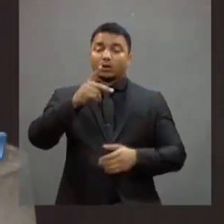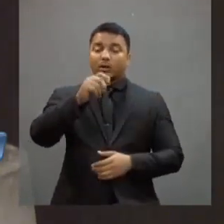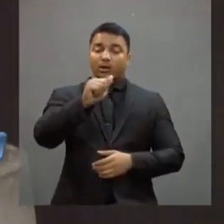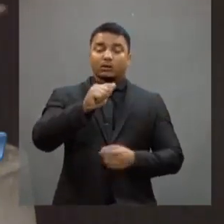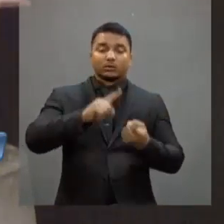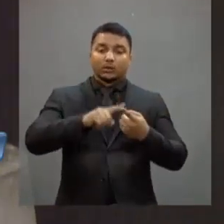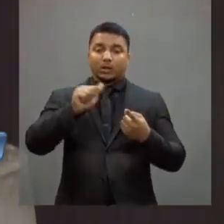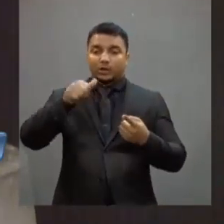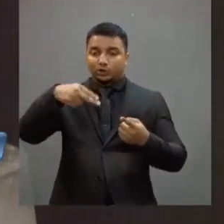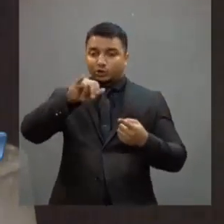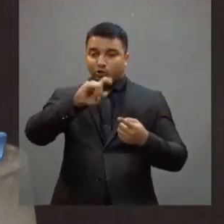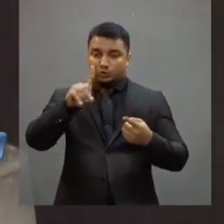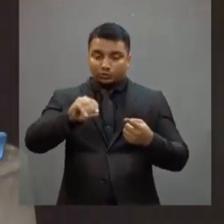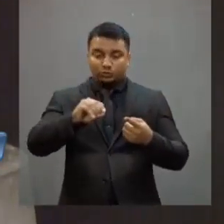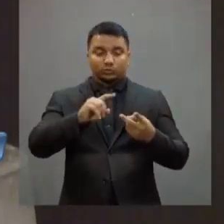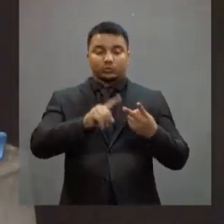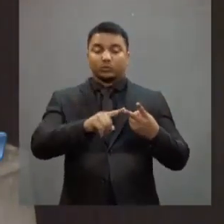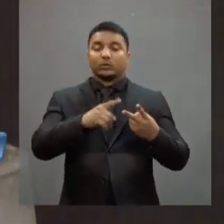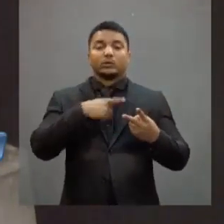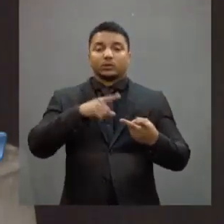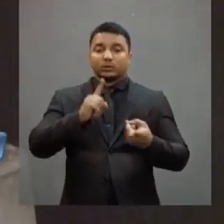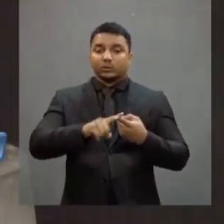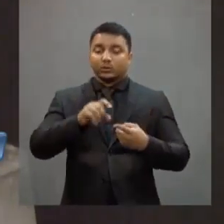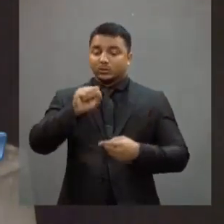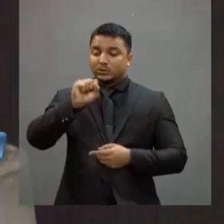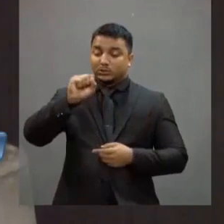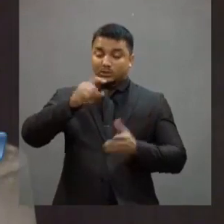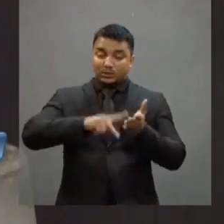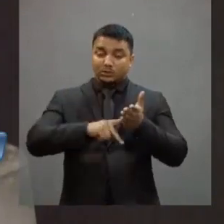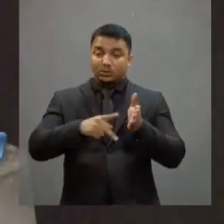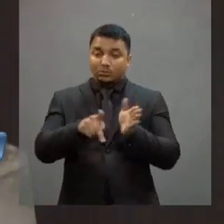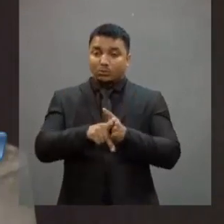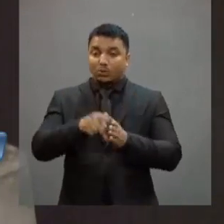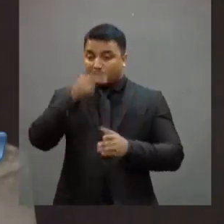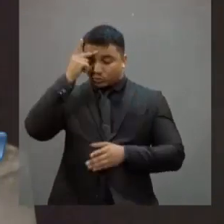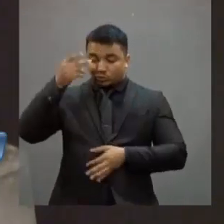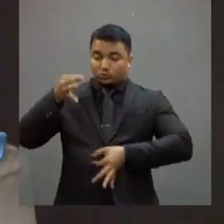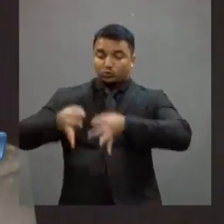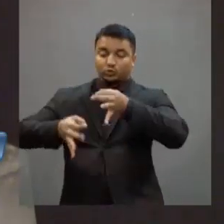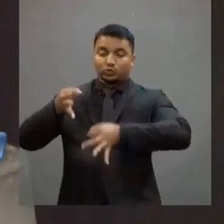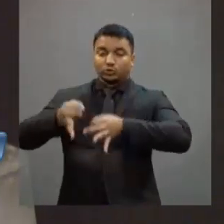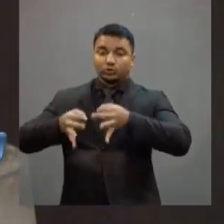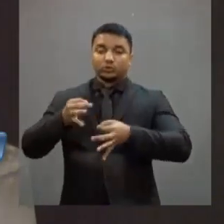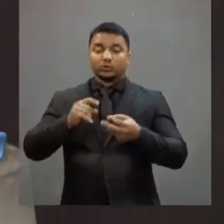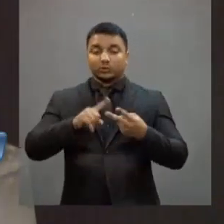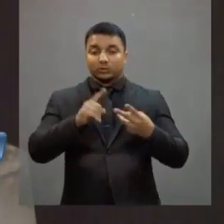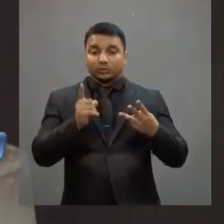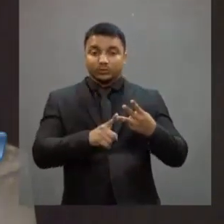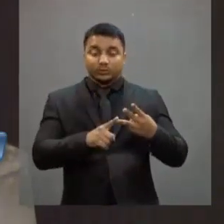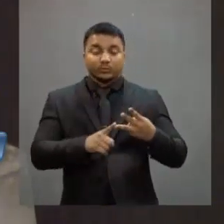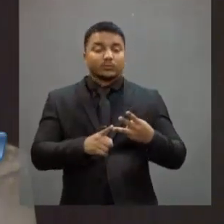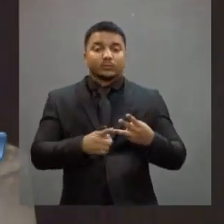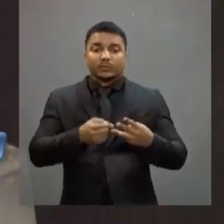Anísio, num vídeo. Eu vi a nota do Sindojus, do Sindicato dos Oficiais de Justiça, do Sindjustiça.